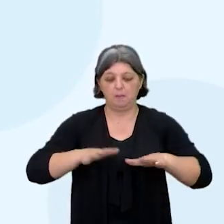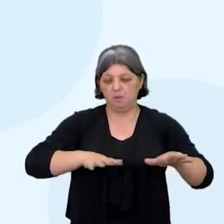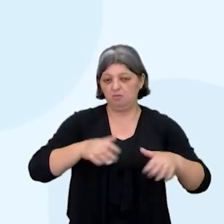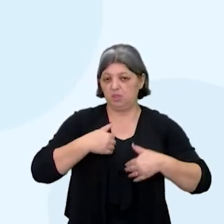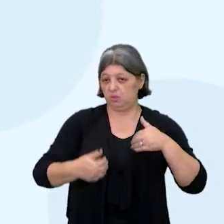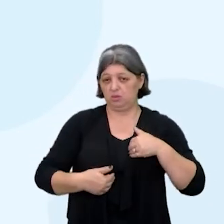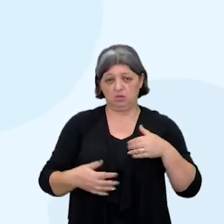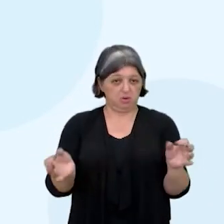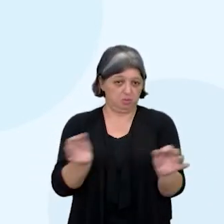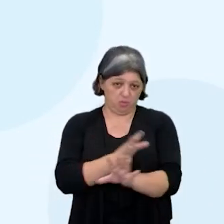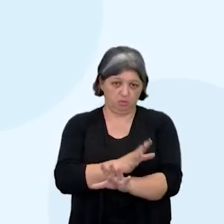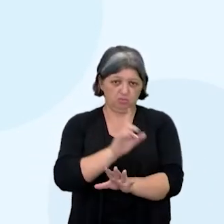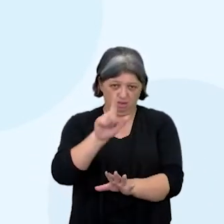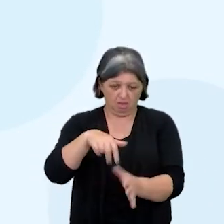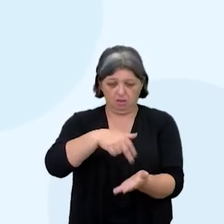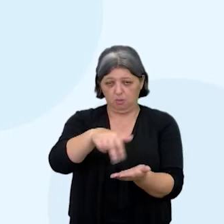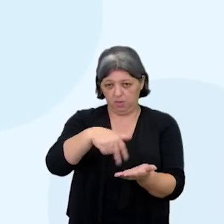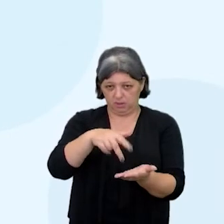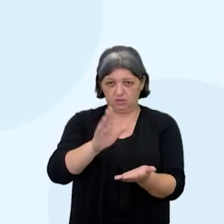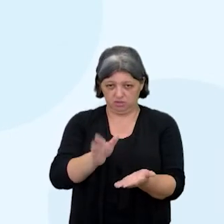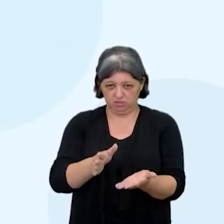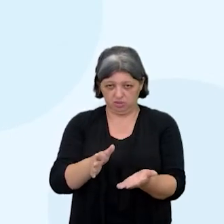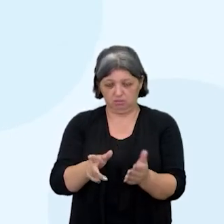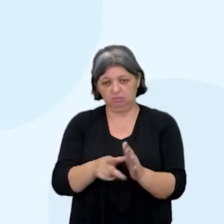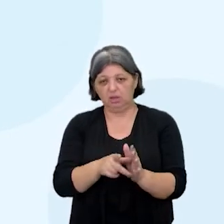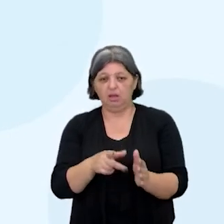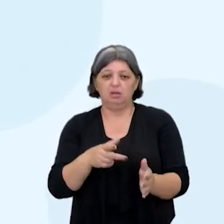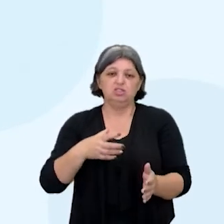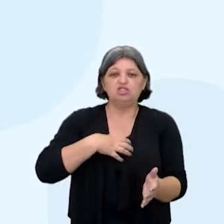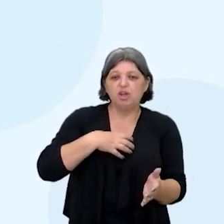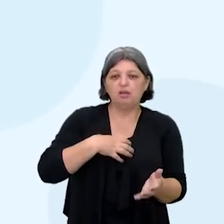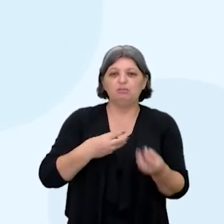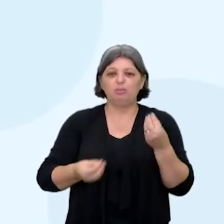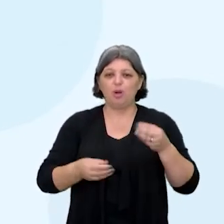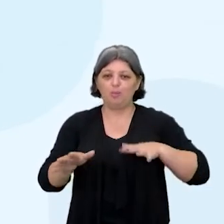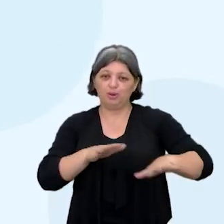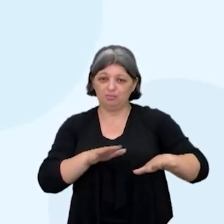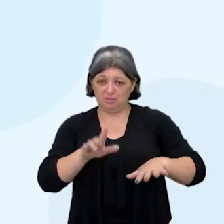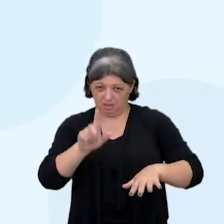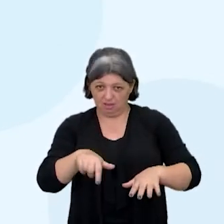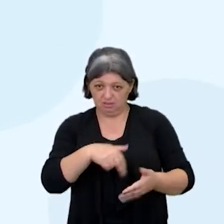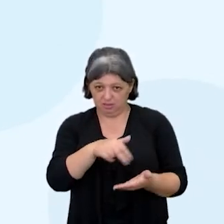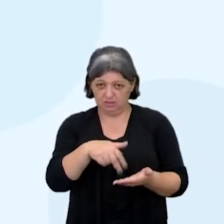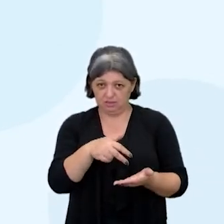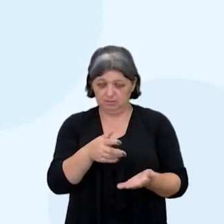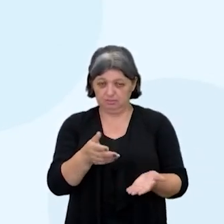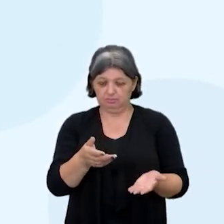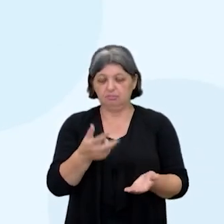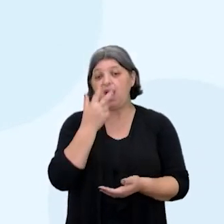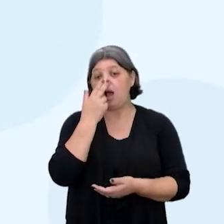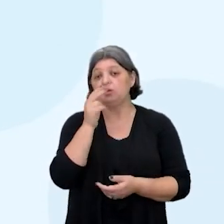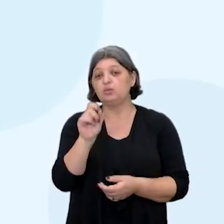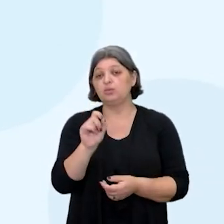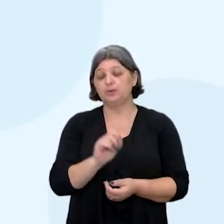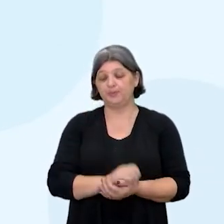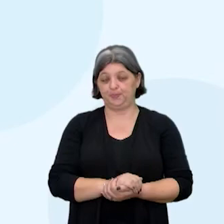do corpo, é uma dança? Ter o gingado que nós falamos, né? Isso é uma dança? O que você acha?